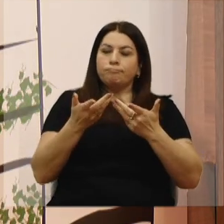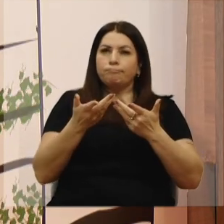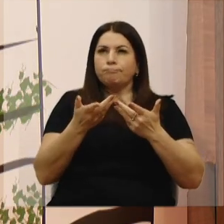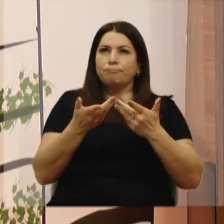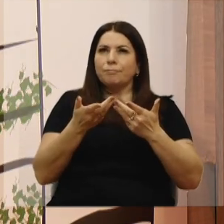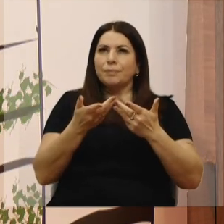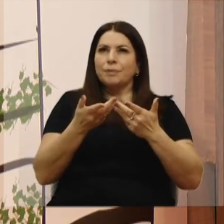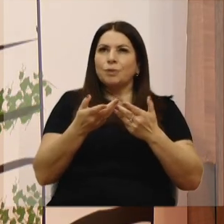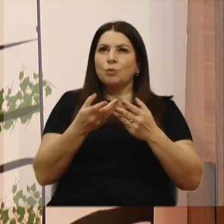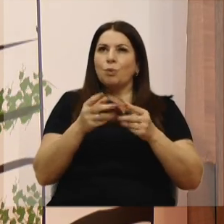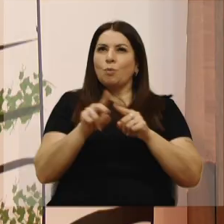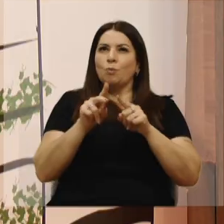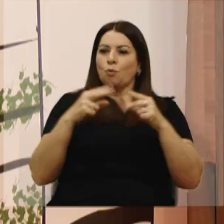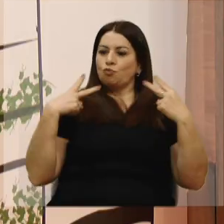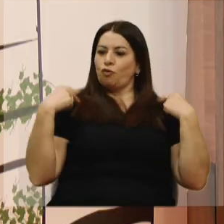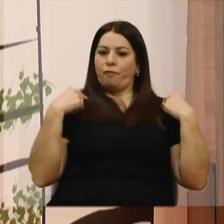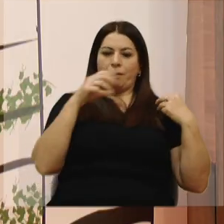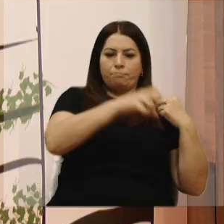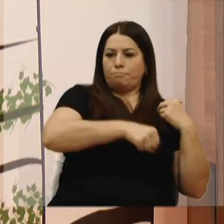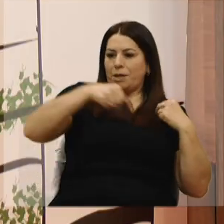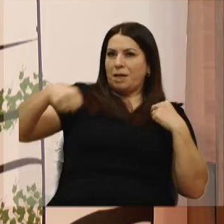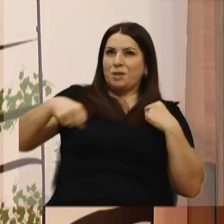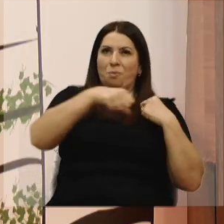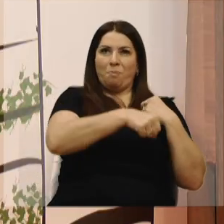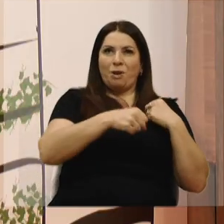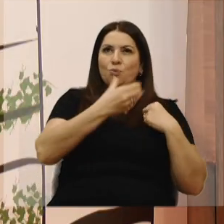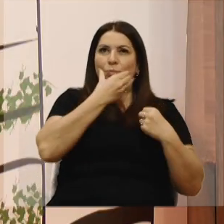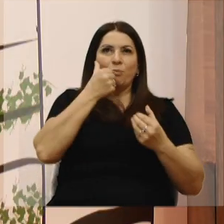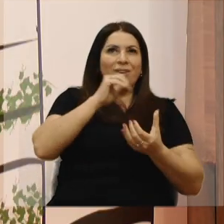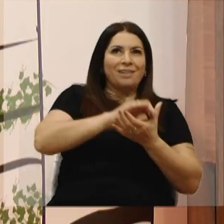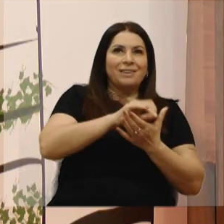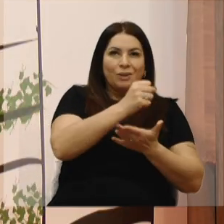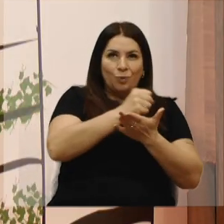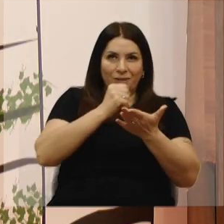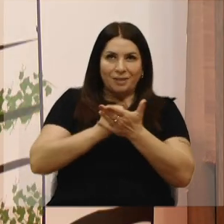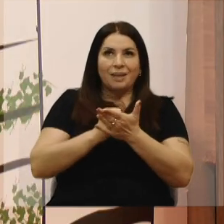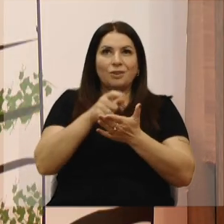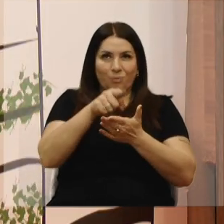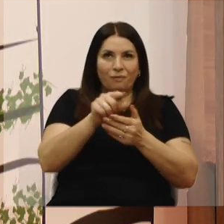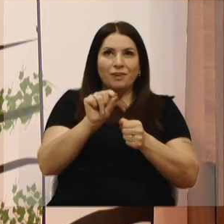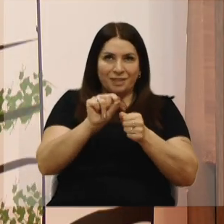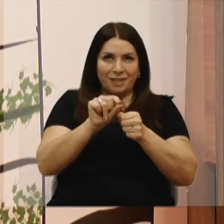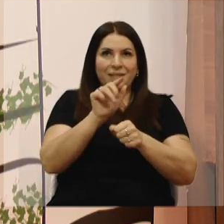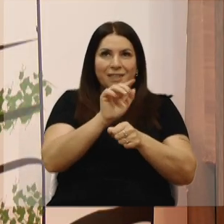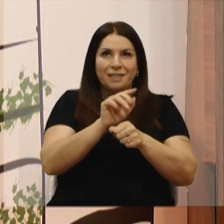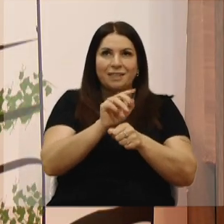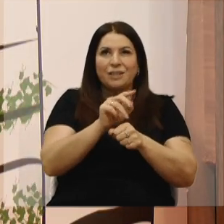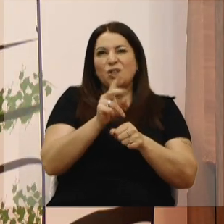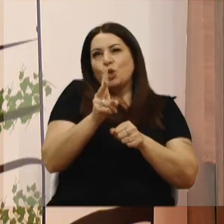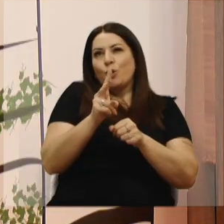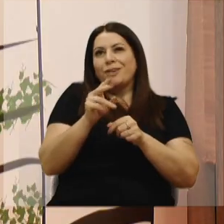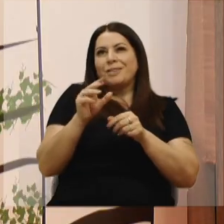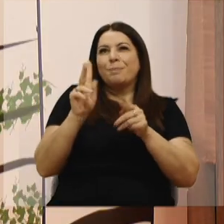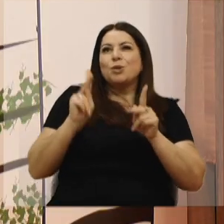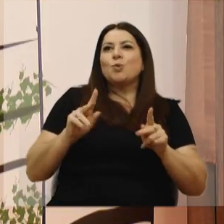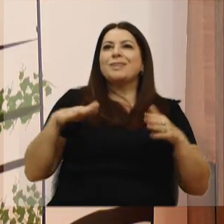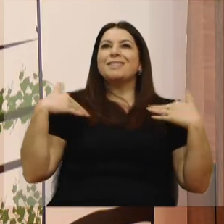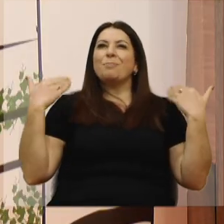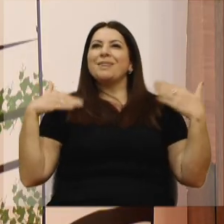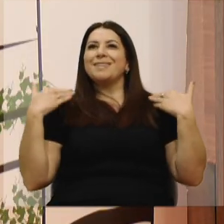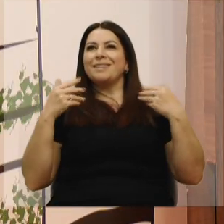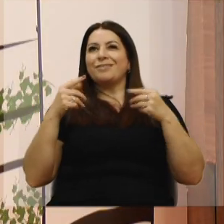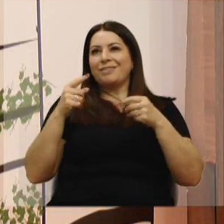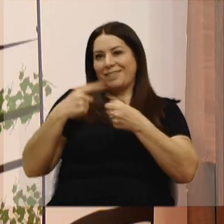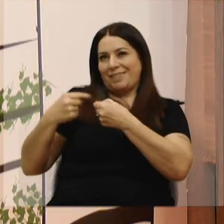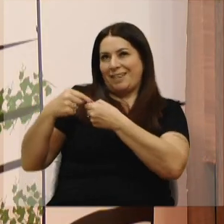uma espécie de um chofer descarregando as malas de um casal que é contratado para interpretar 2 turistas em